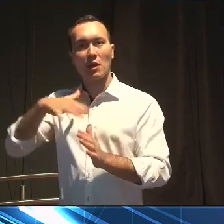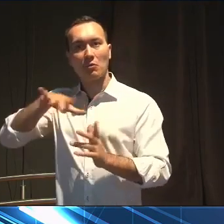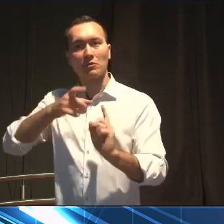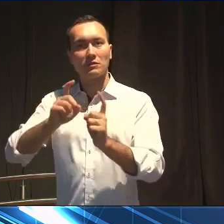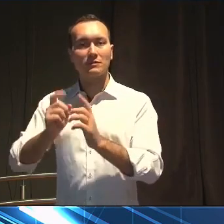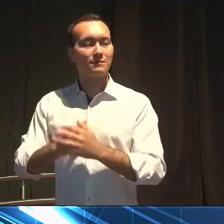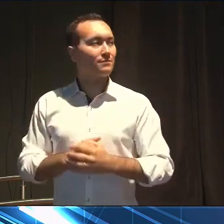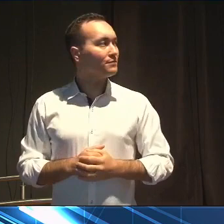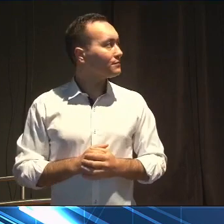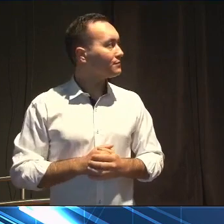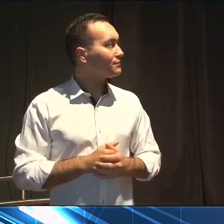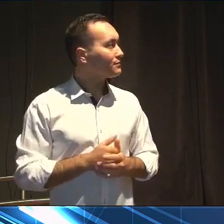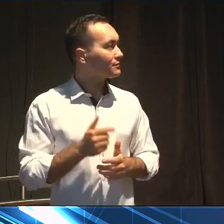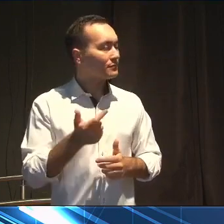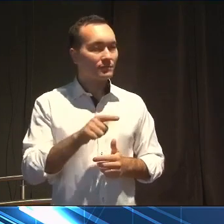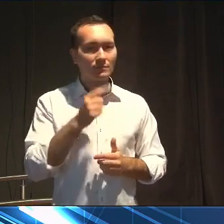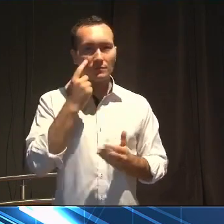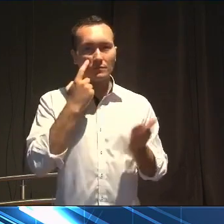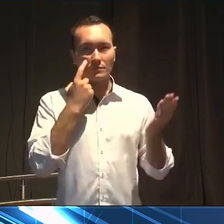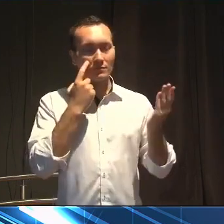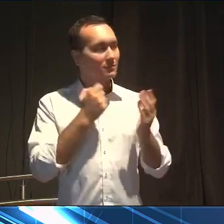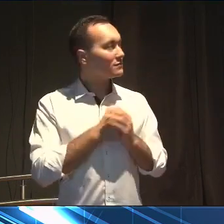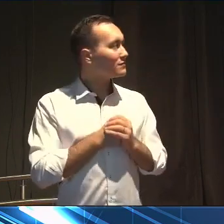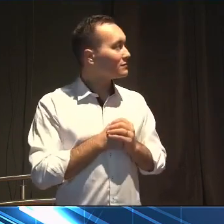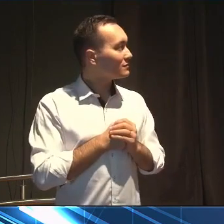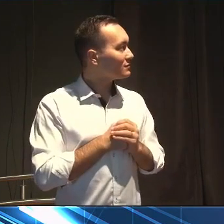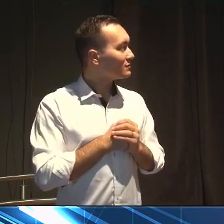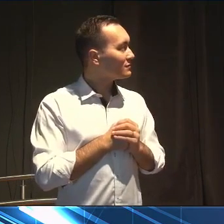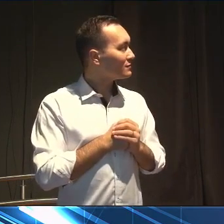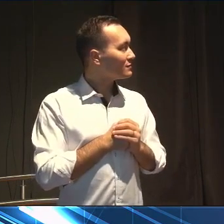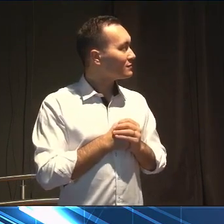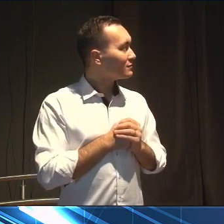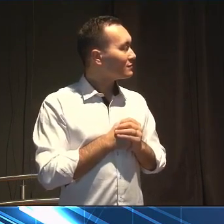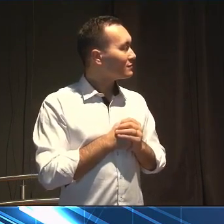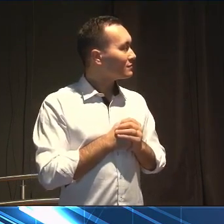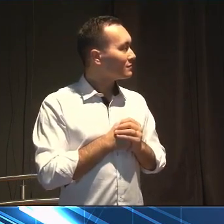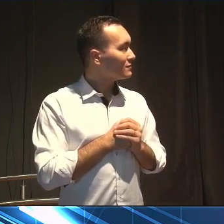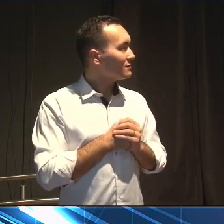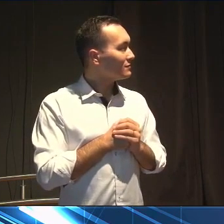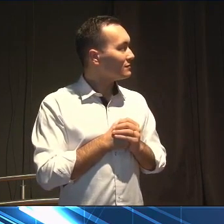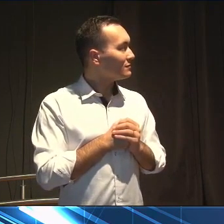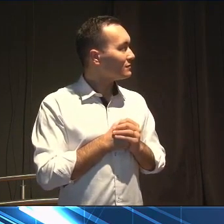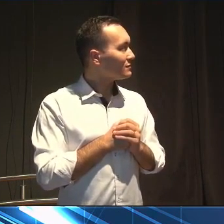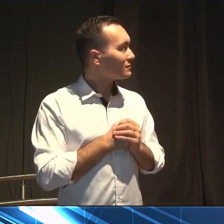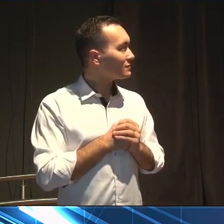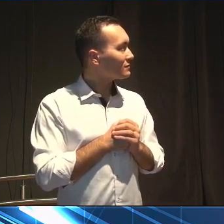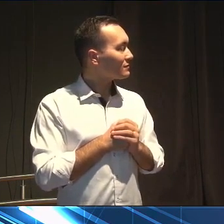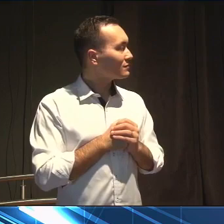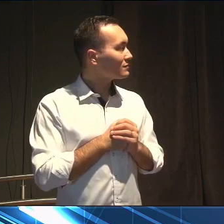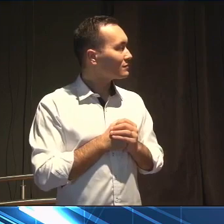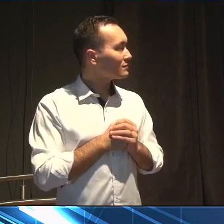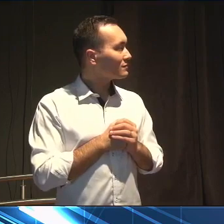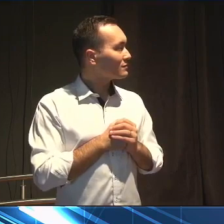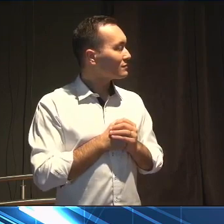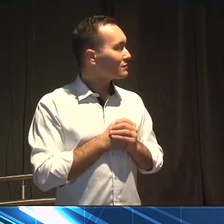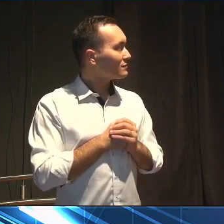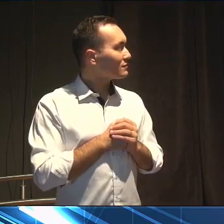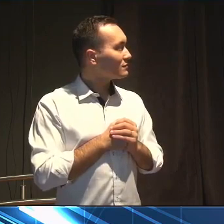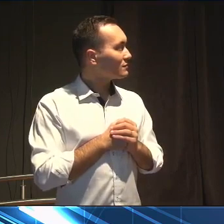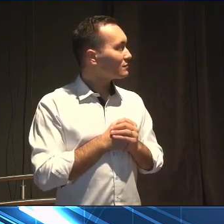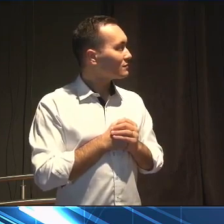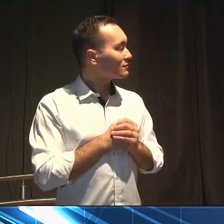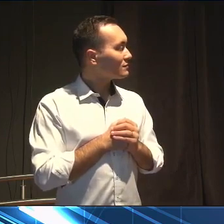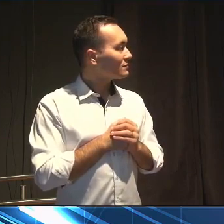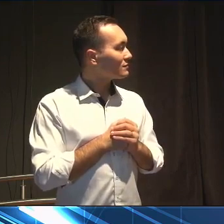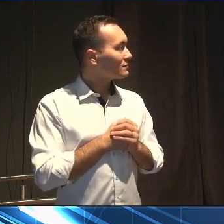Está no YouTube. Essa não é a fábrica do futuro. Ela está lá atrás. Será que travou o